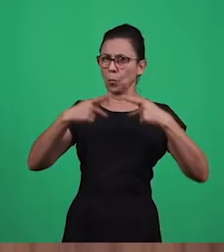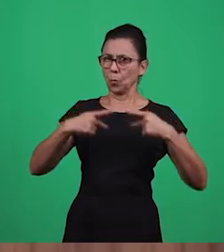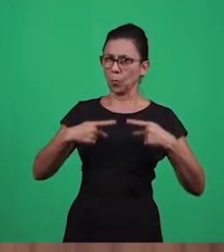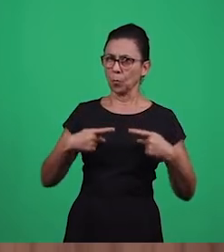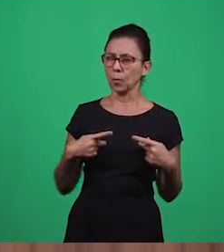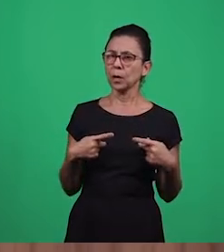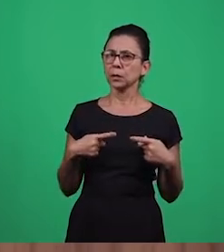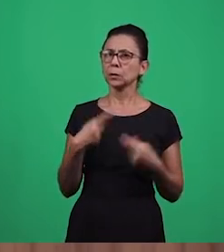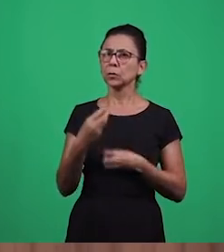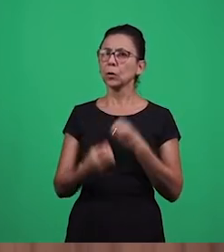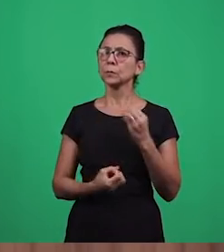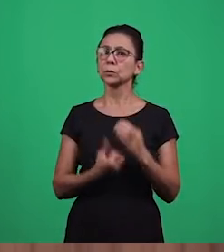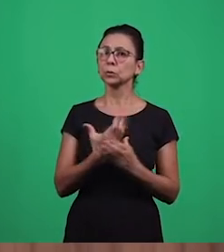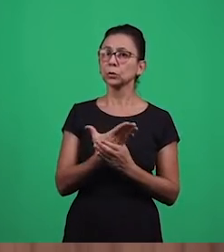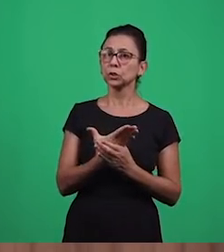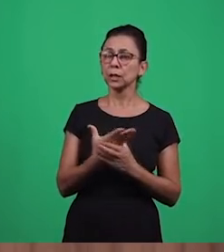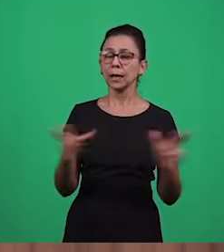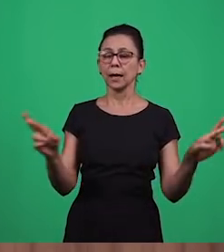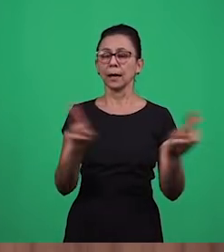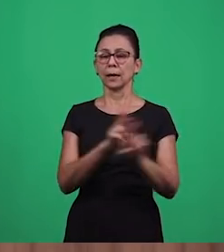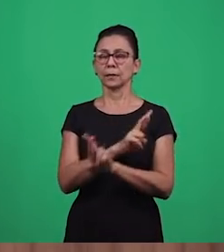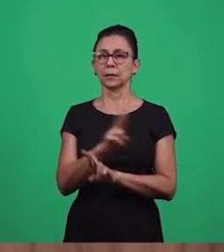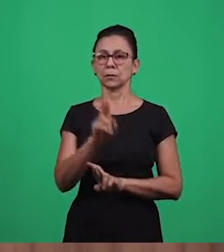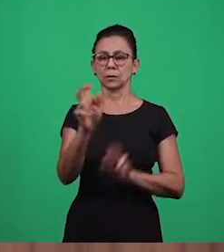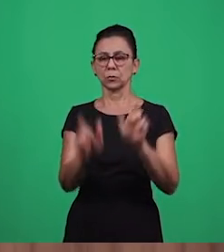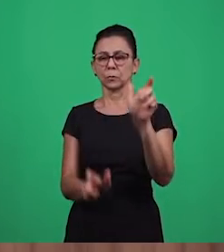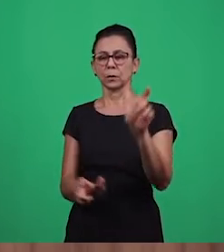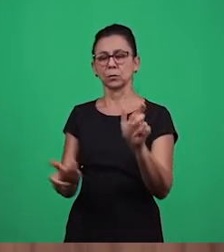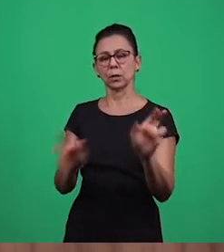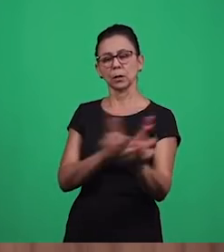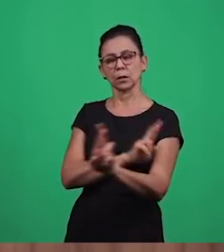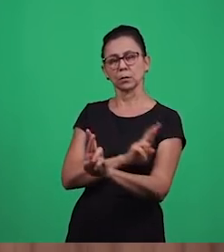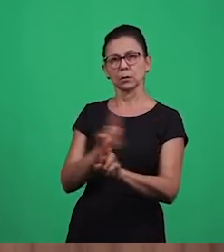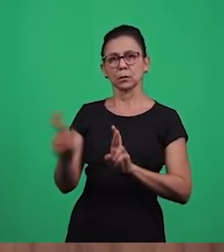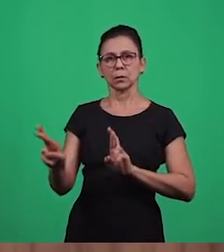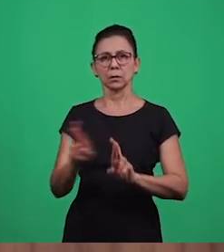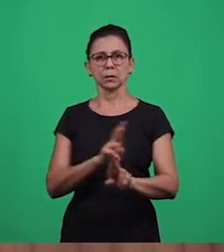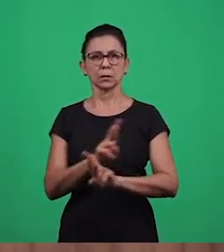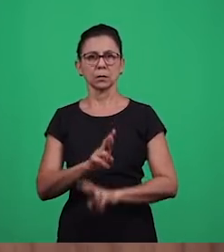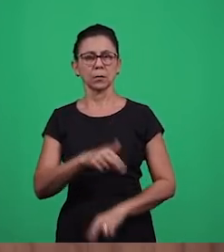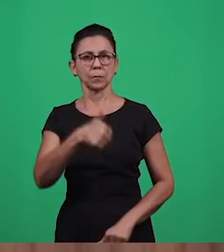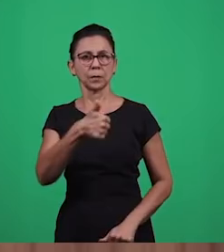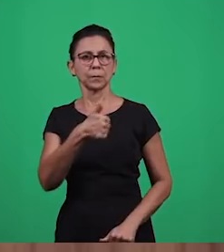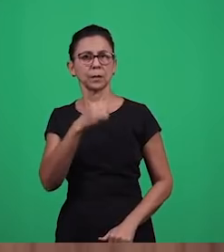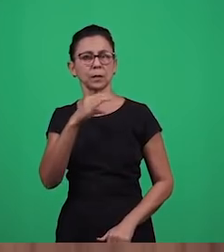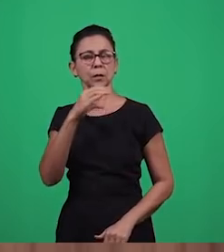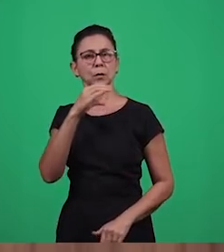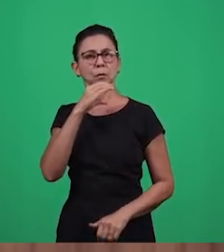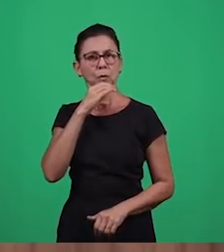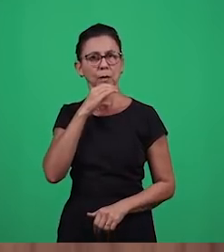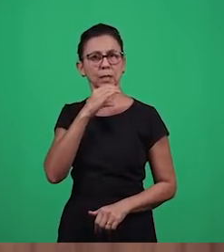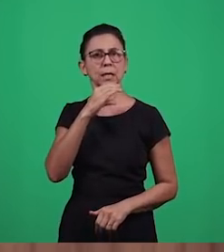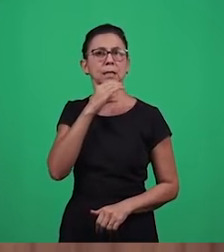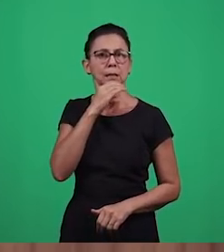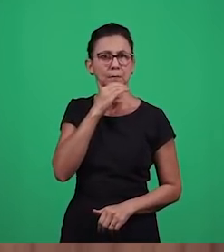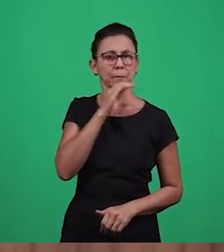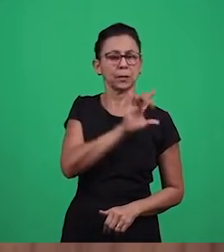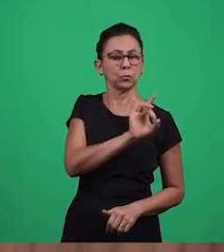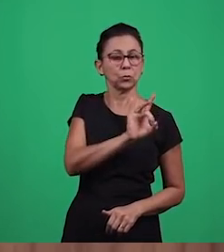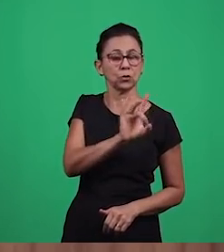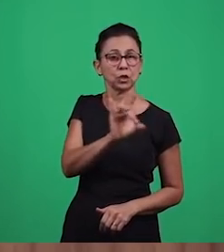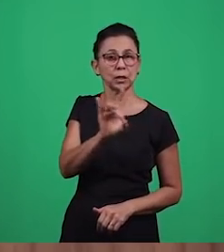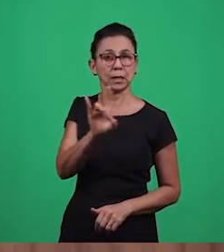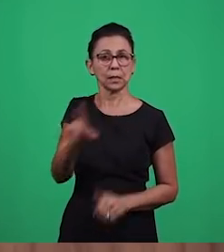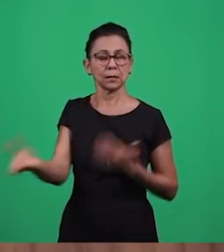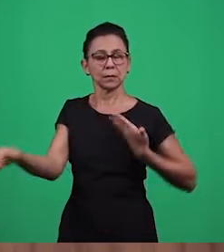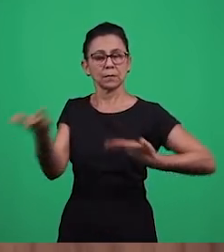construído nas relações entre as pessoas, que o conhecimento, primeiro, ele é interpsíquico, ele